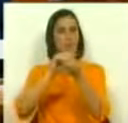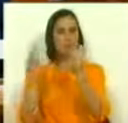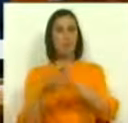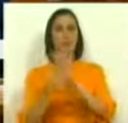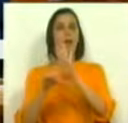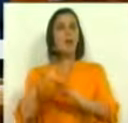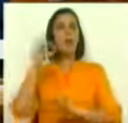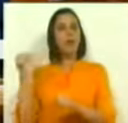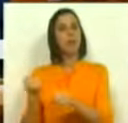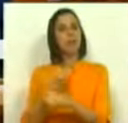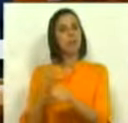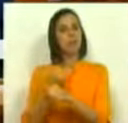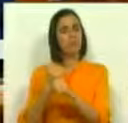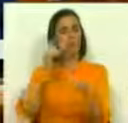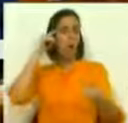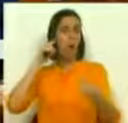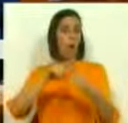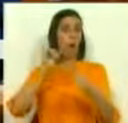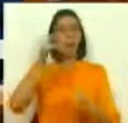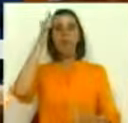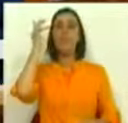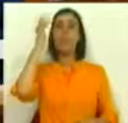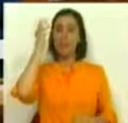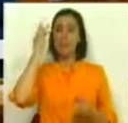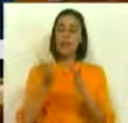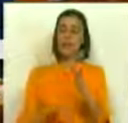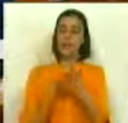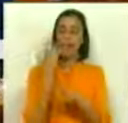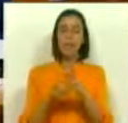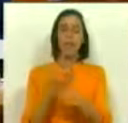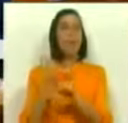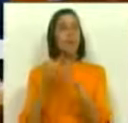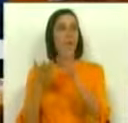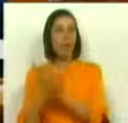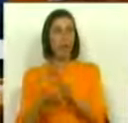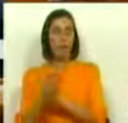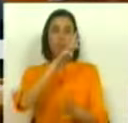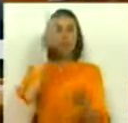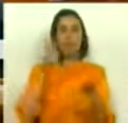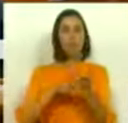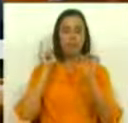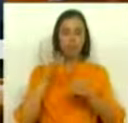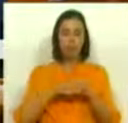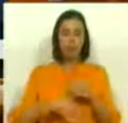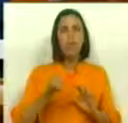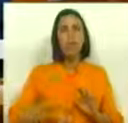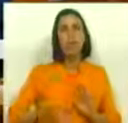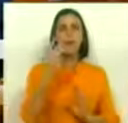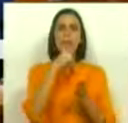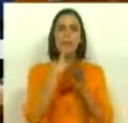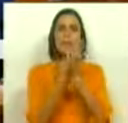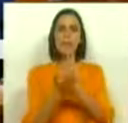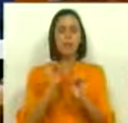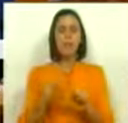reforma da legislação laboral com o objetivo de facilitar a criação de emprego. Aprovou e implementou um conjunto de